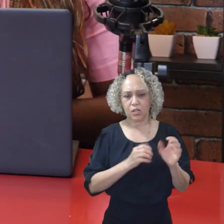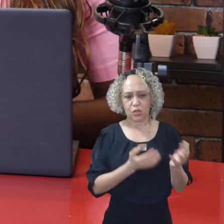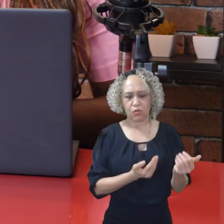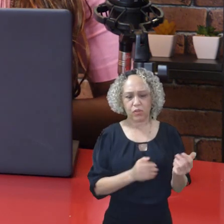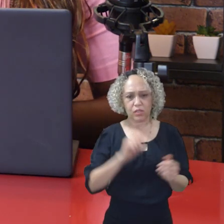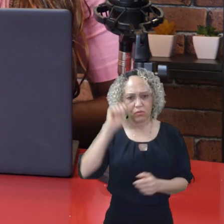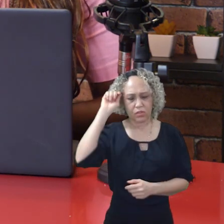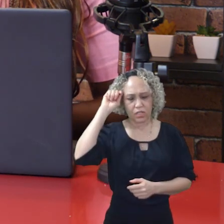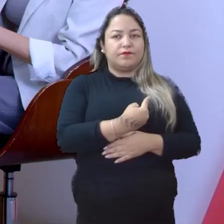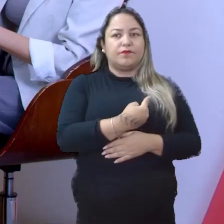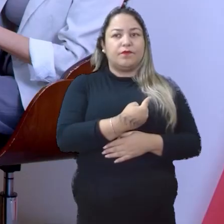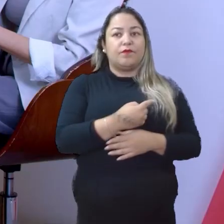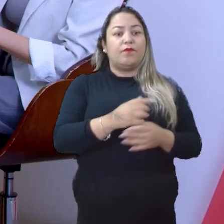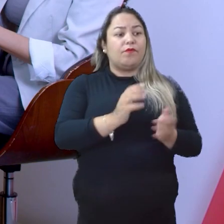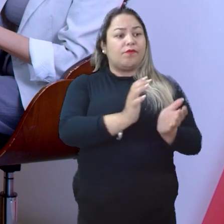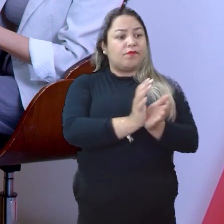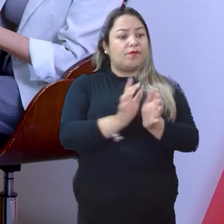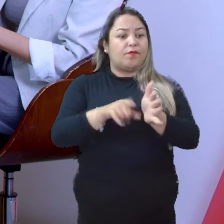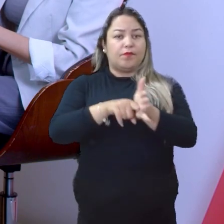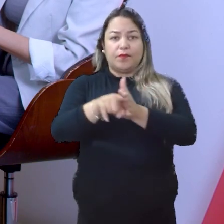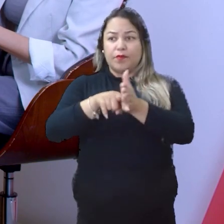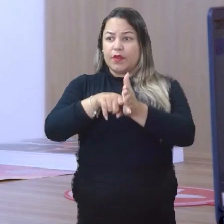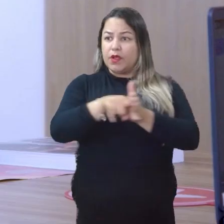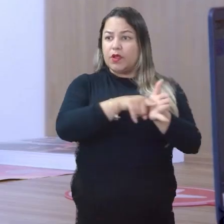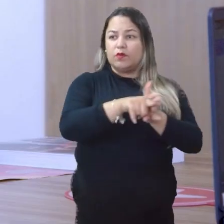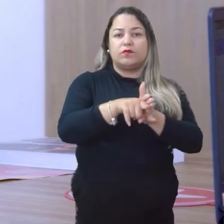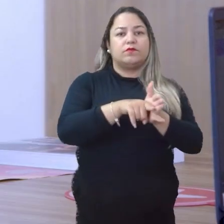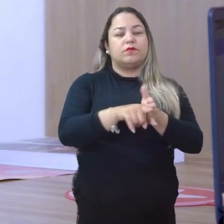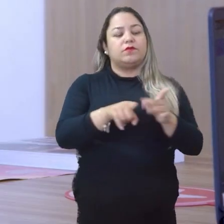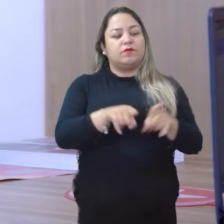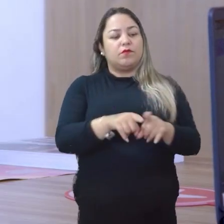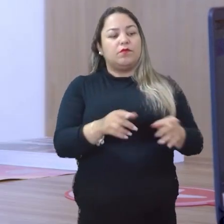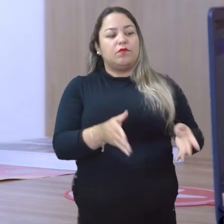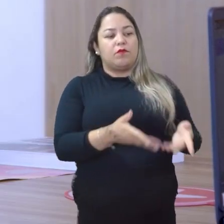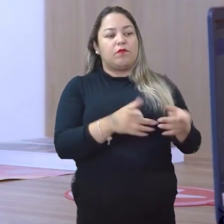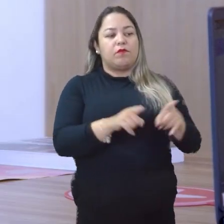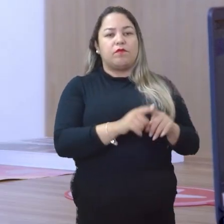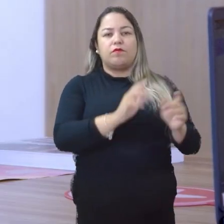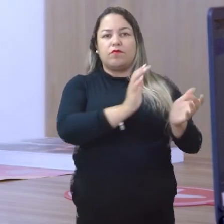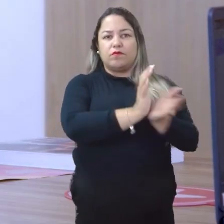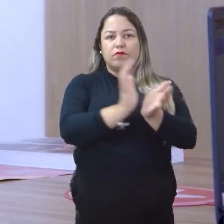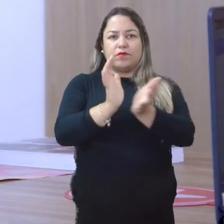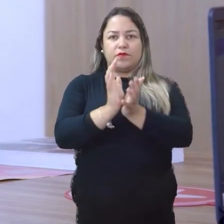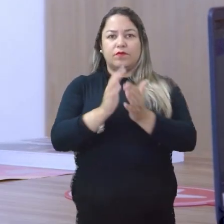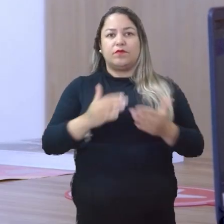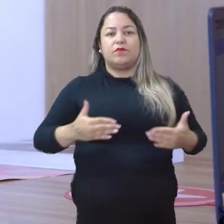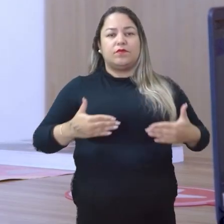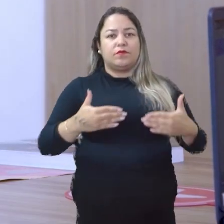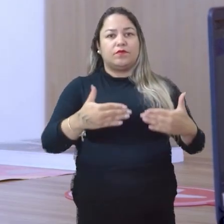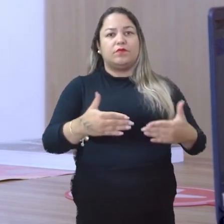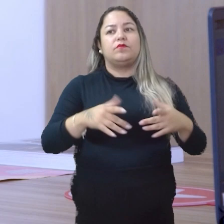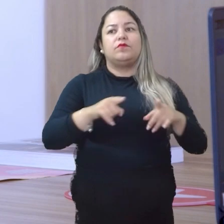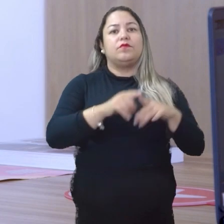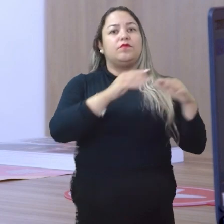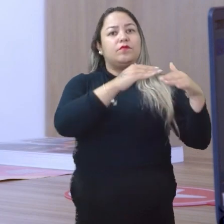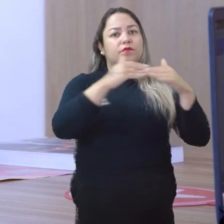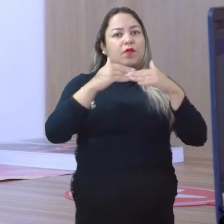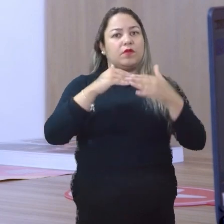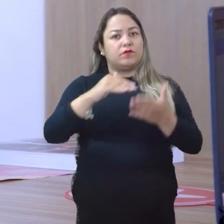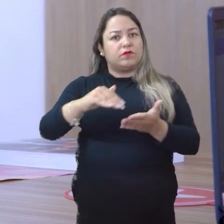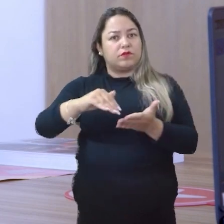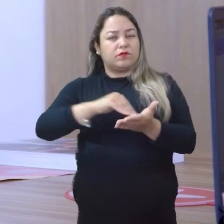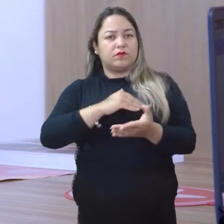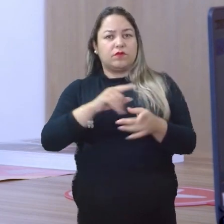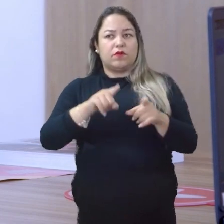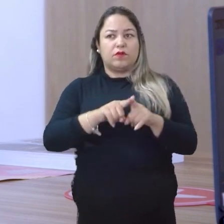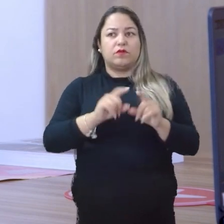Juventude Negra Viva. O Plano Juventude Negra Viva é um plano, primeiro, que é uma iniciativa conjunta do Ministério da Igualdade Racial e